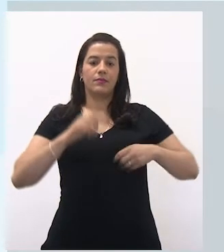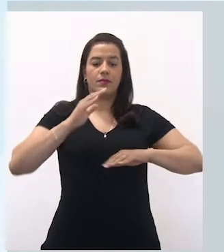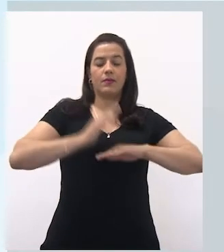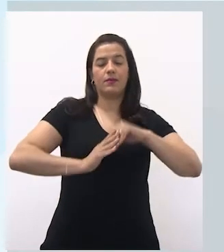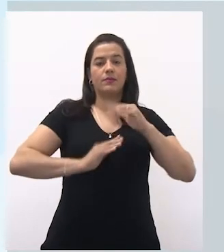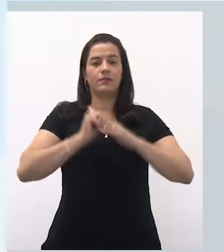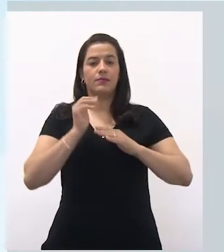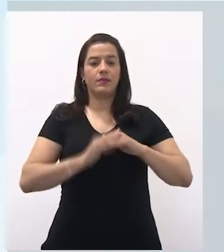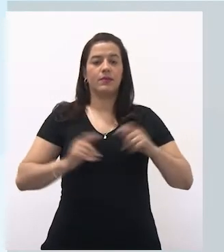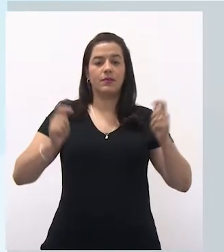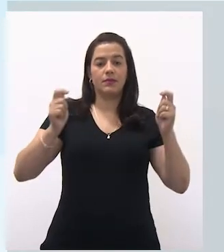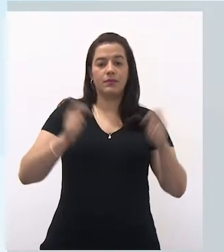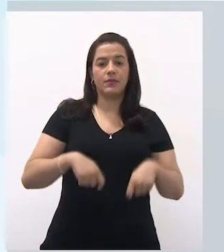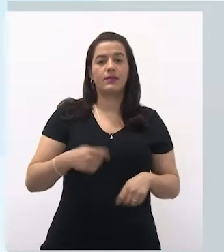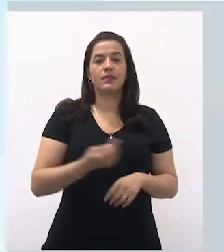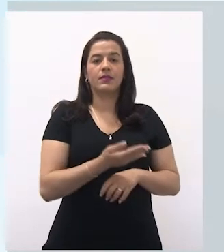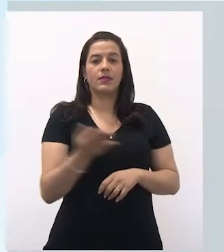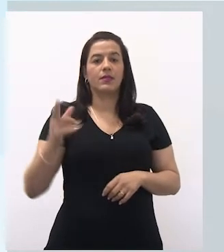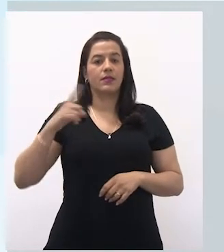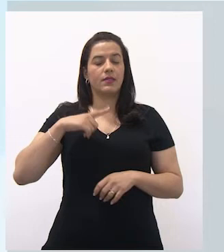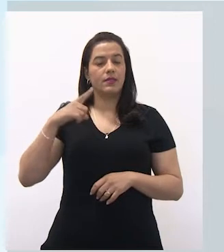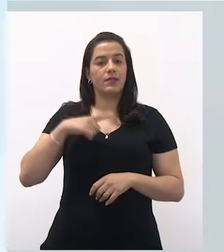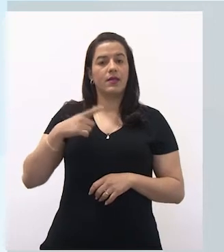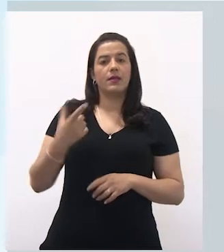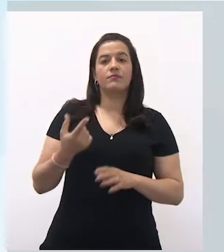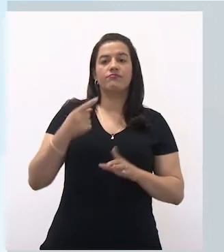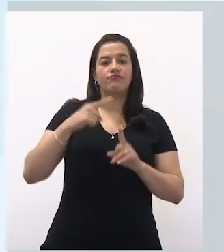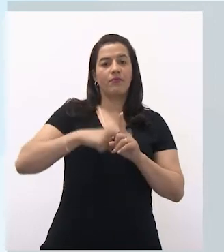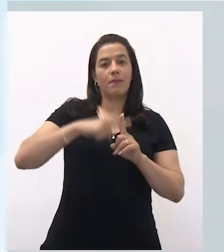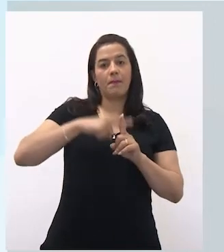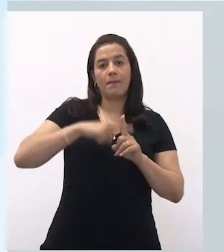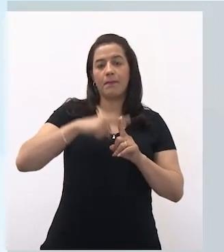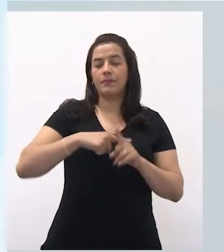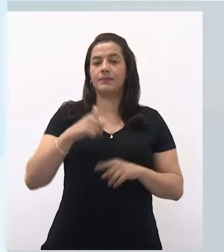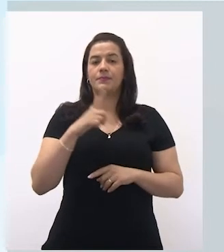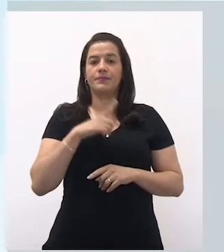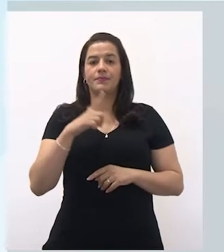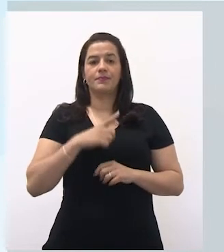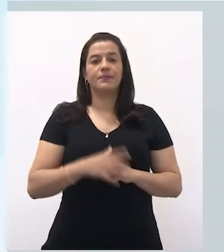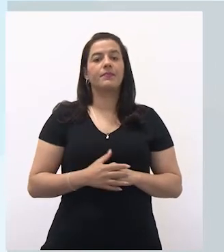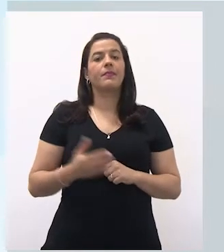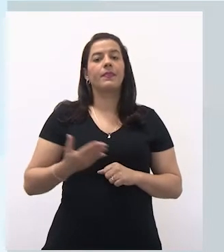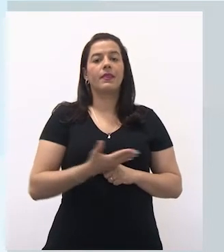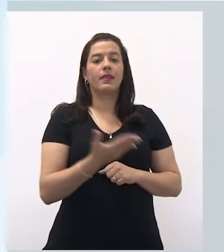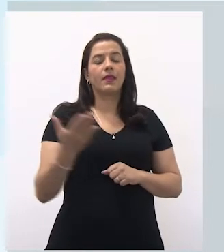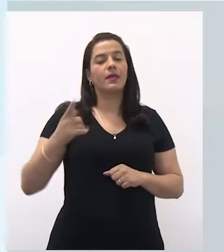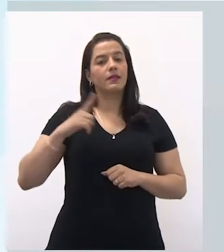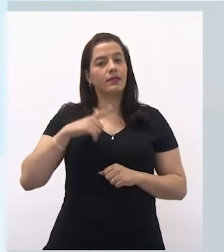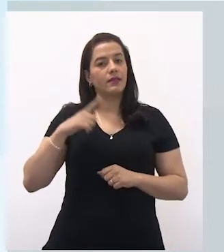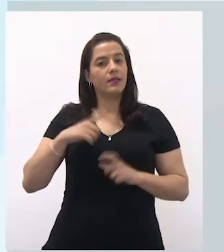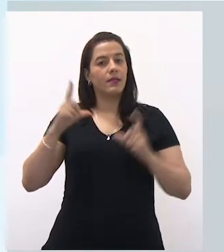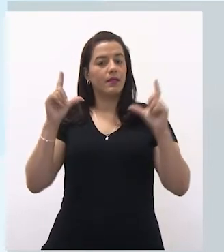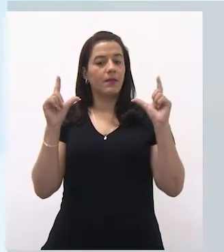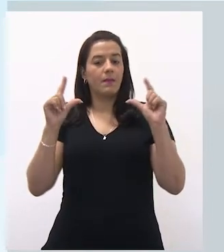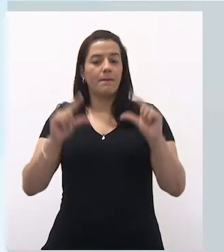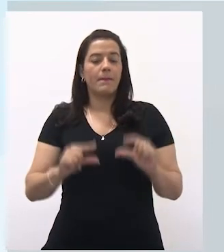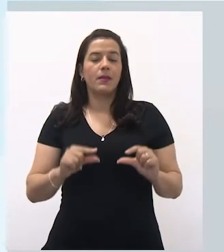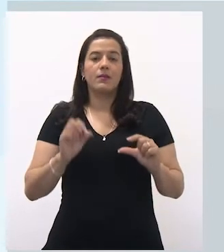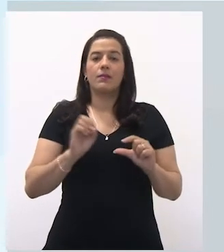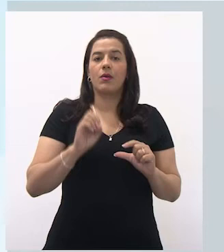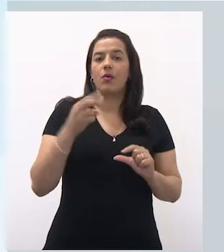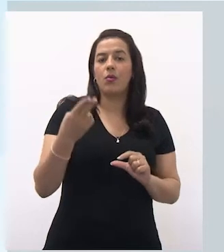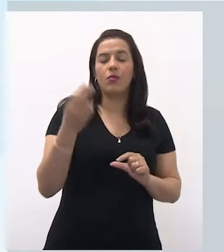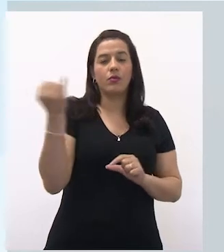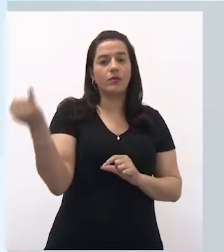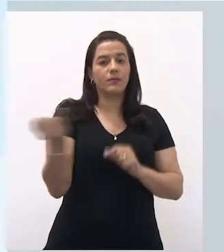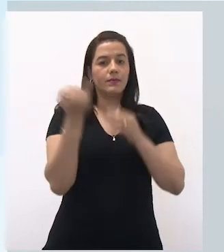são possíveis de ser medidas. E essas habilidades são consideradas mínimas ou essenciais,